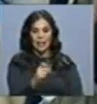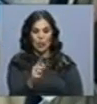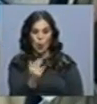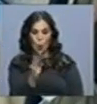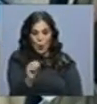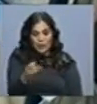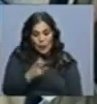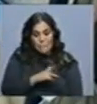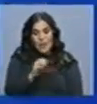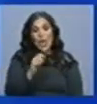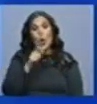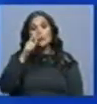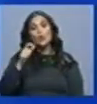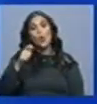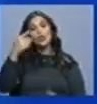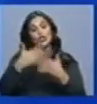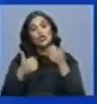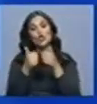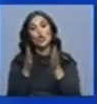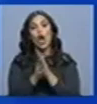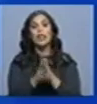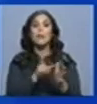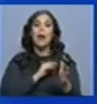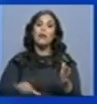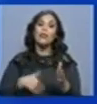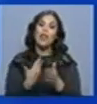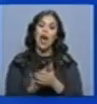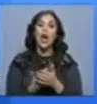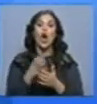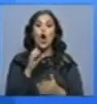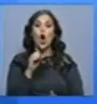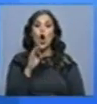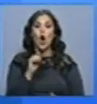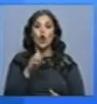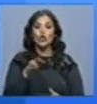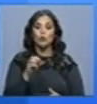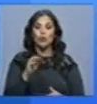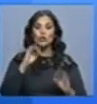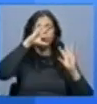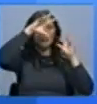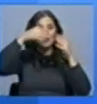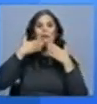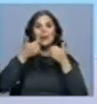Carvalho, que foram distinguidos com o Prémio Gruber de Cosmologia. Miguel, obrigada e bom domingo. Obrigado, Sandra.